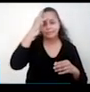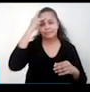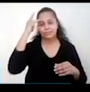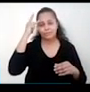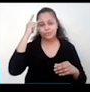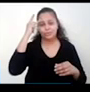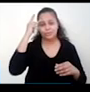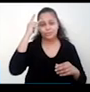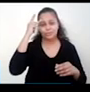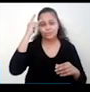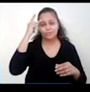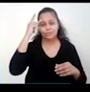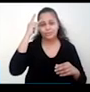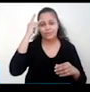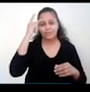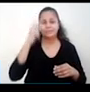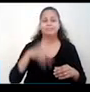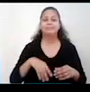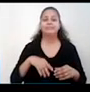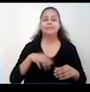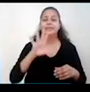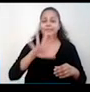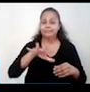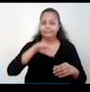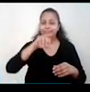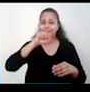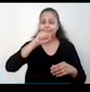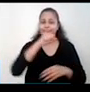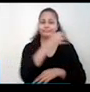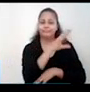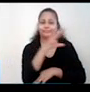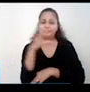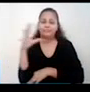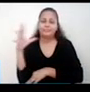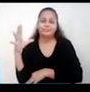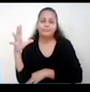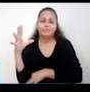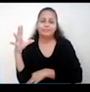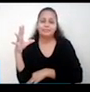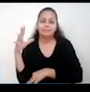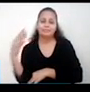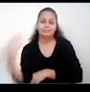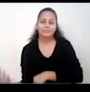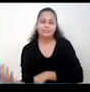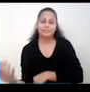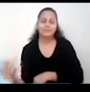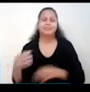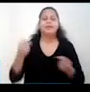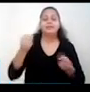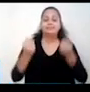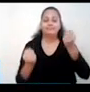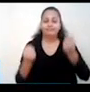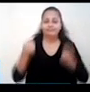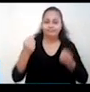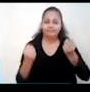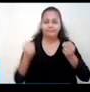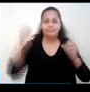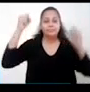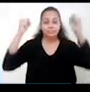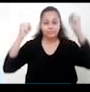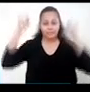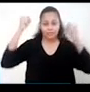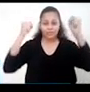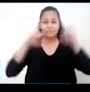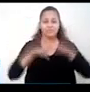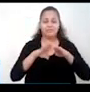ambiental, principalmente em razão aí da quantidade intensa que se tem de automóveis, né, e das indústrias.